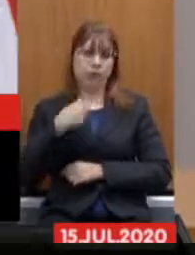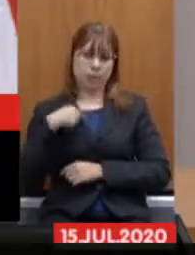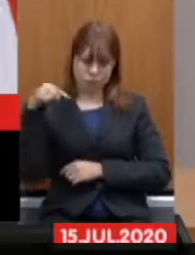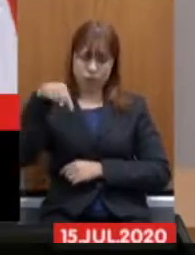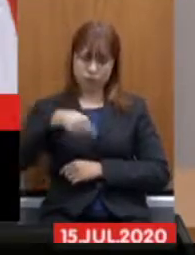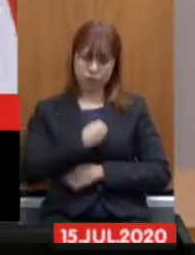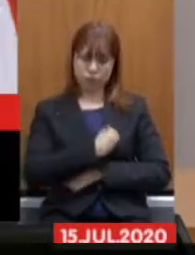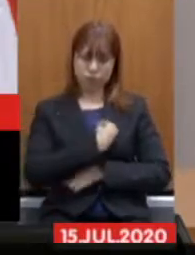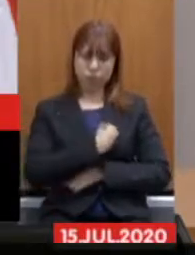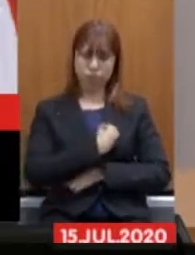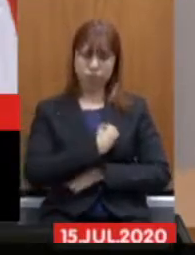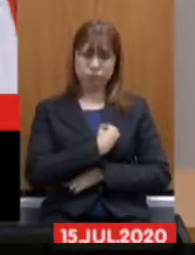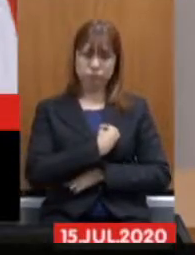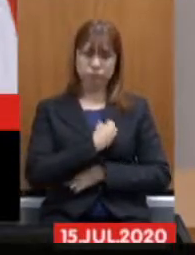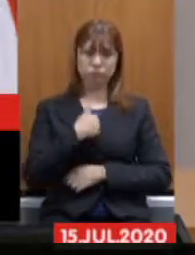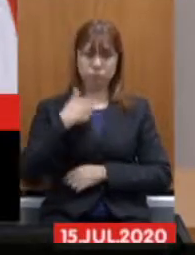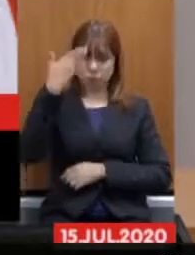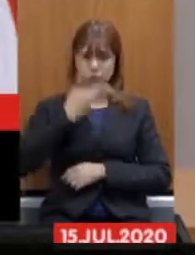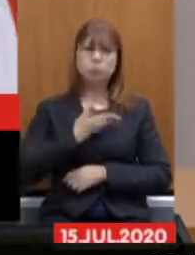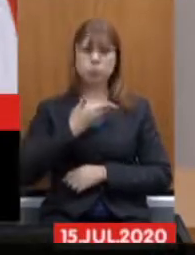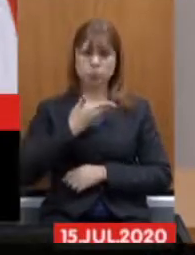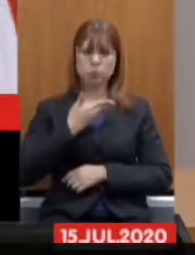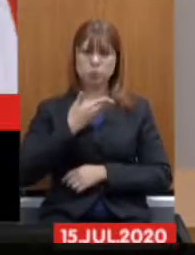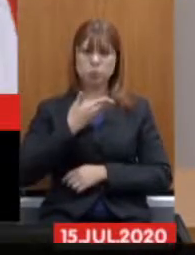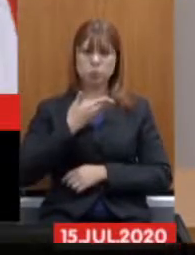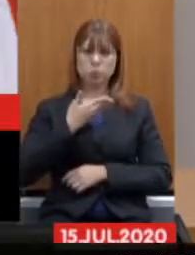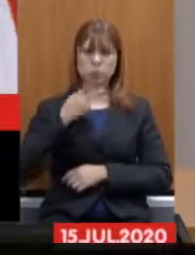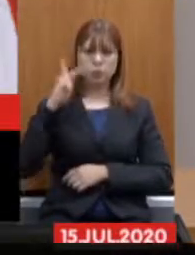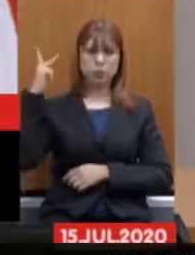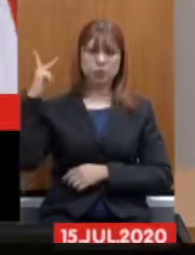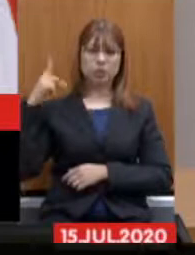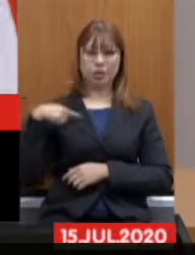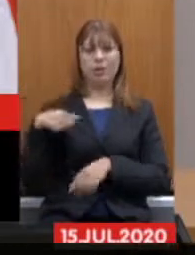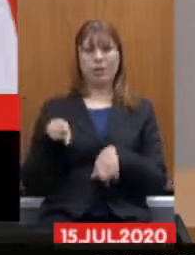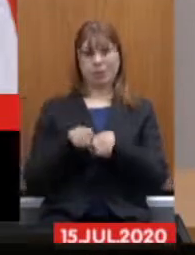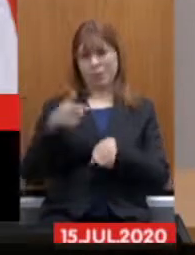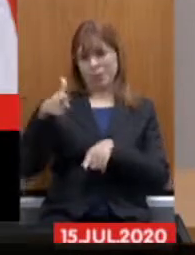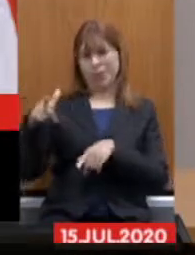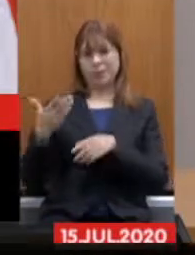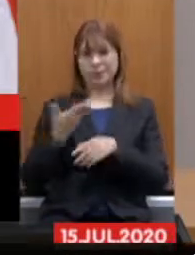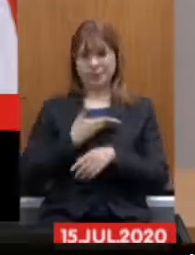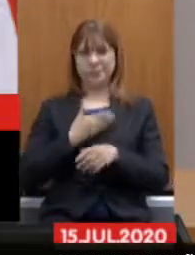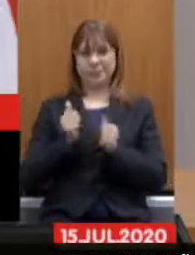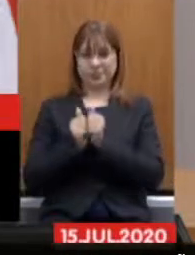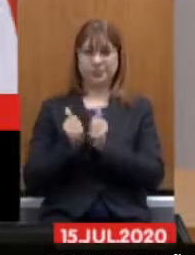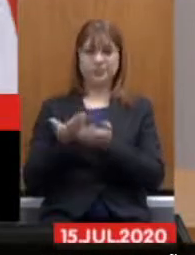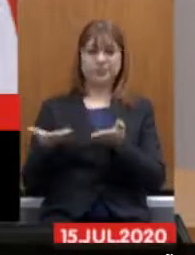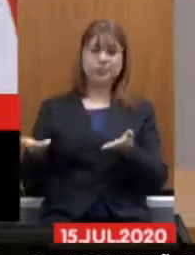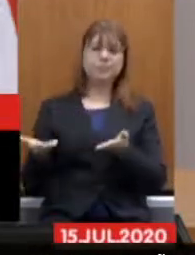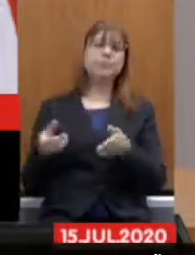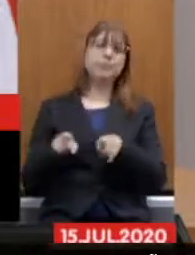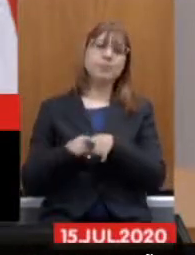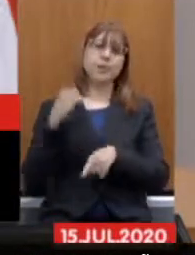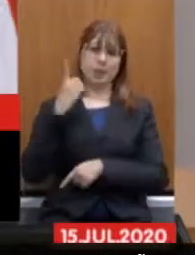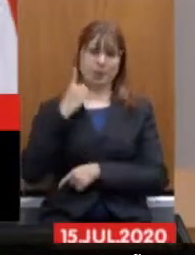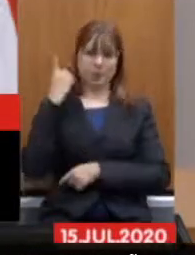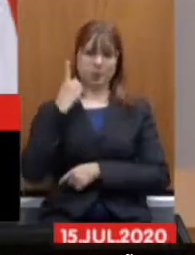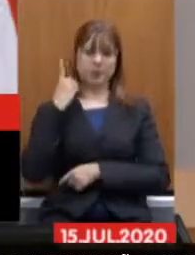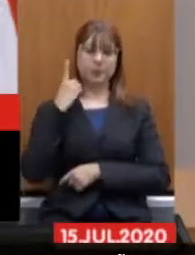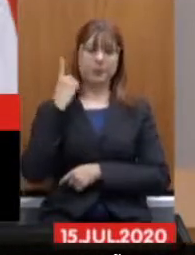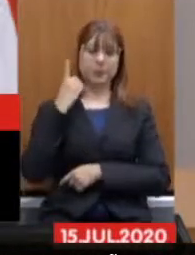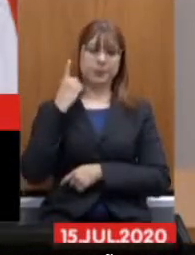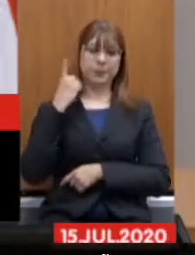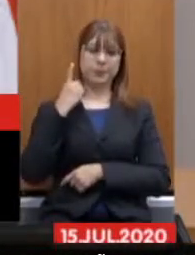aqui e eu fui testemunha ocular da história eu e muitos companheiros que estão aqui e muitos deputados